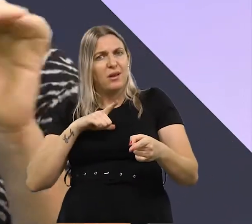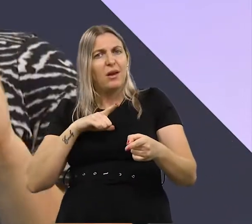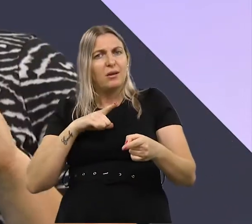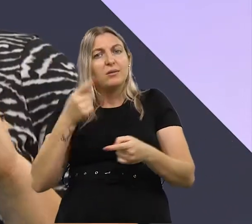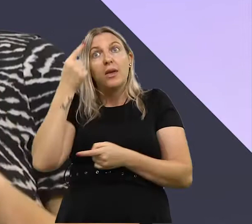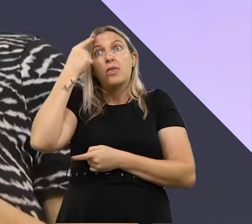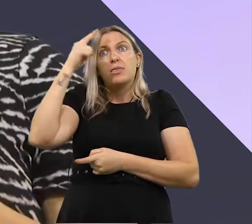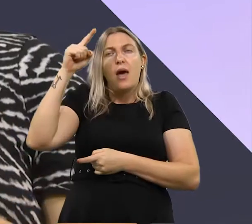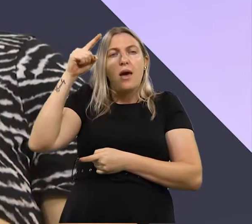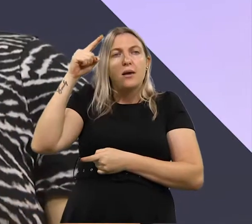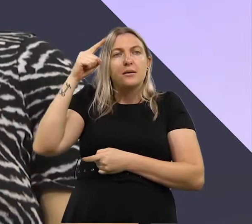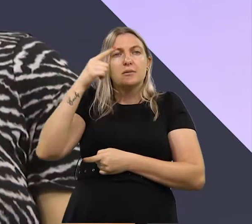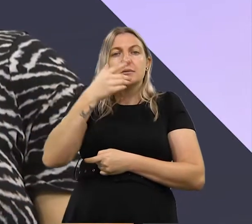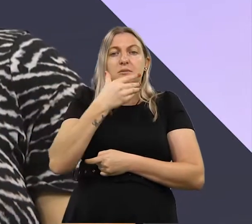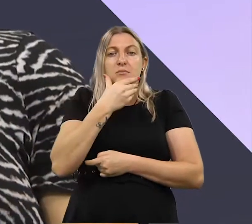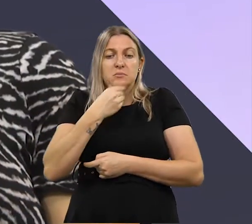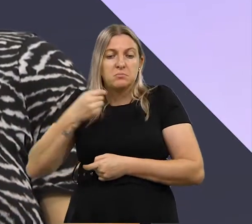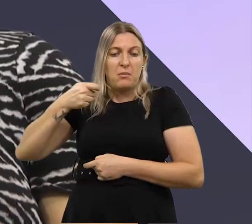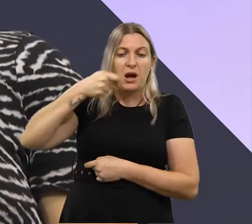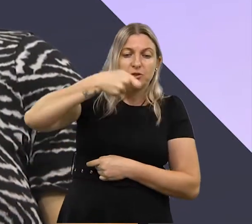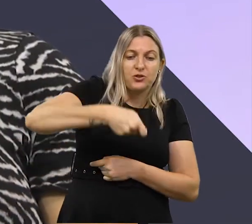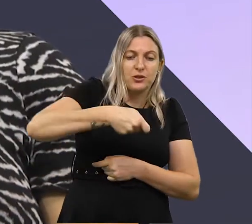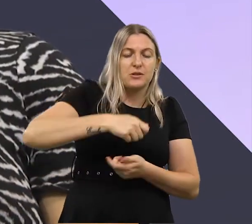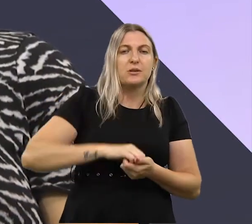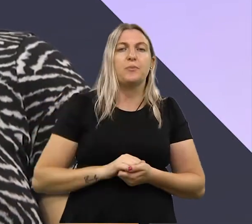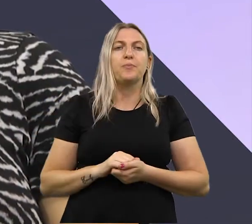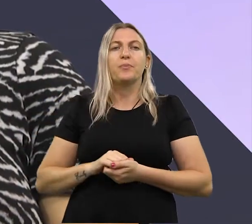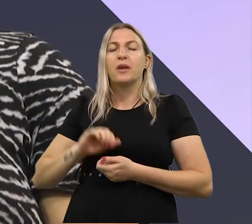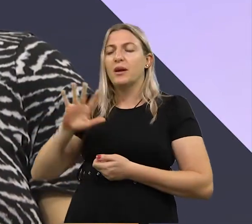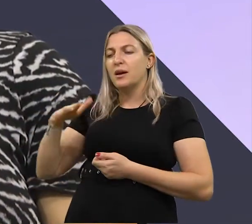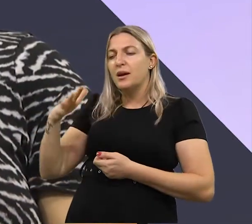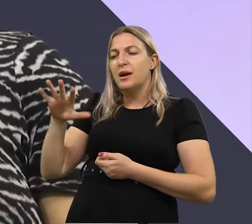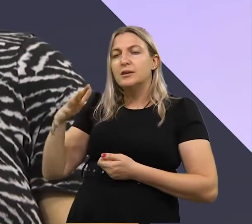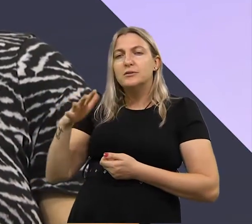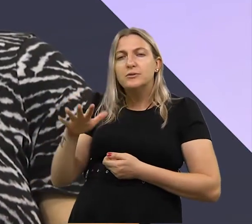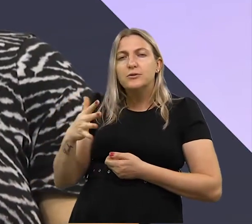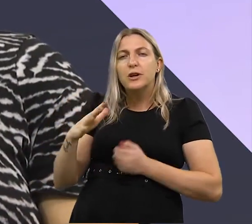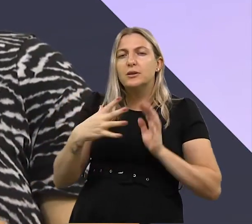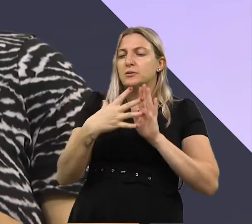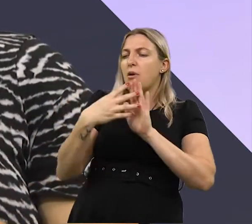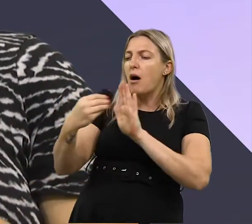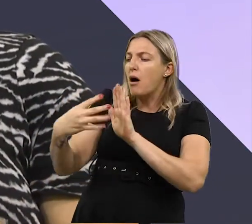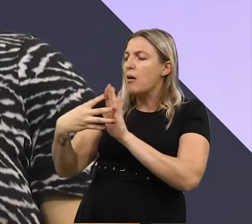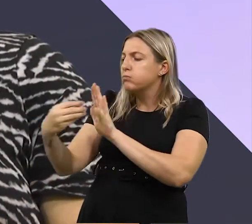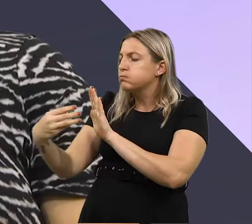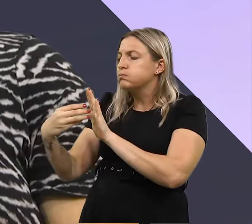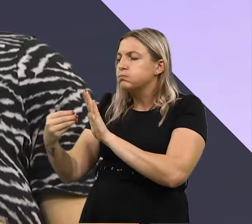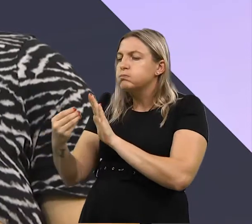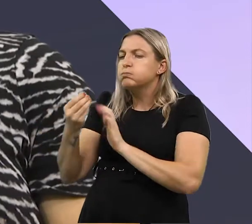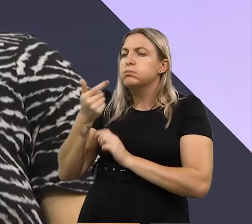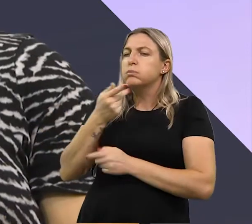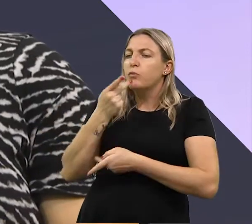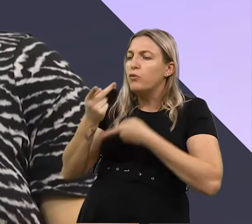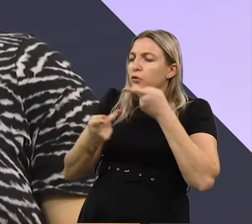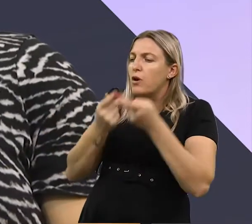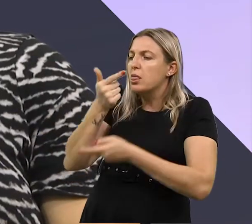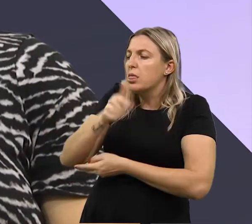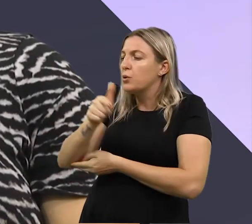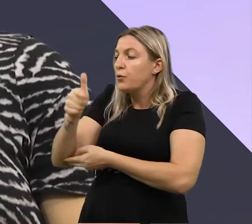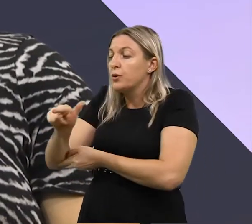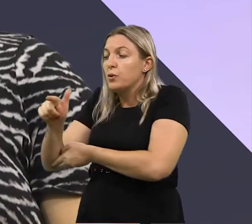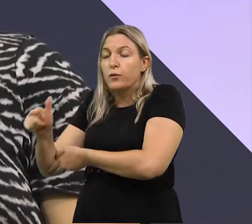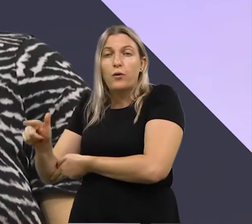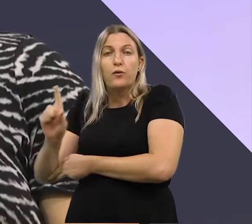incrustado ali tons machistas. Claro que às vezes a gente acaba reprisando isso sem perceber que está fazendo